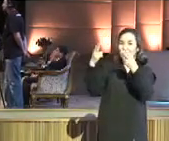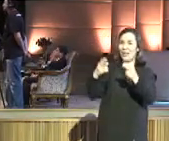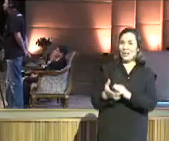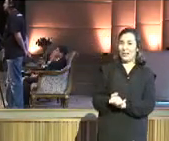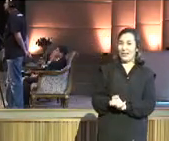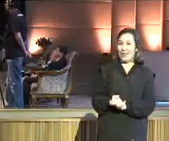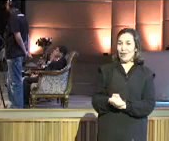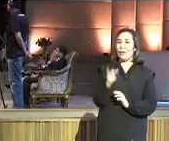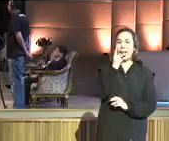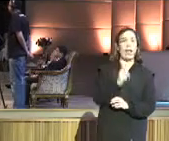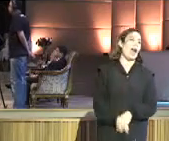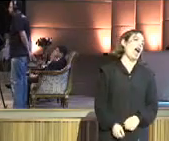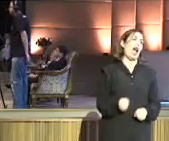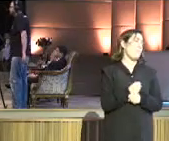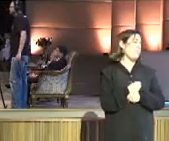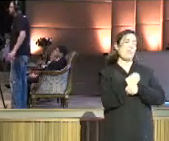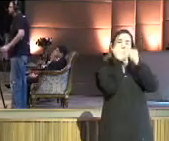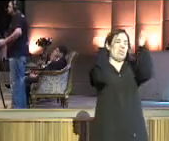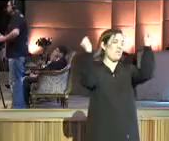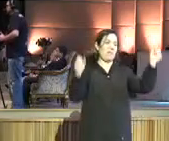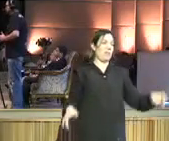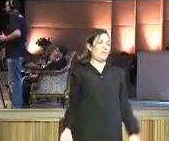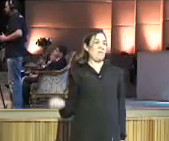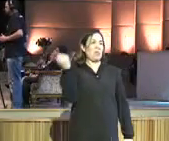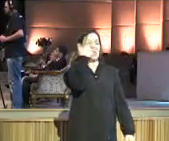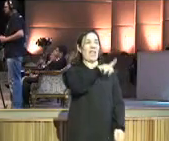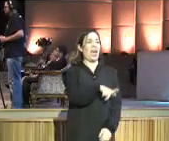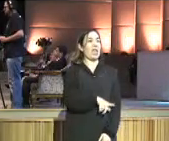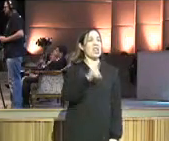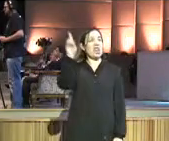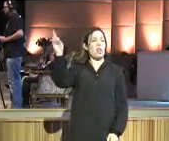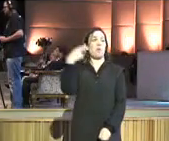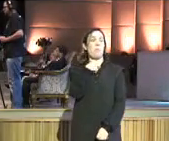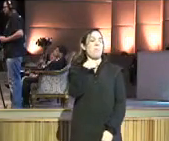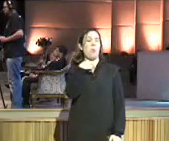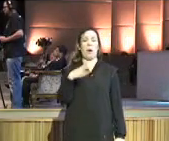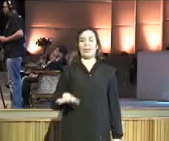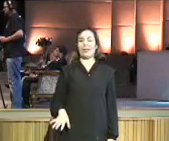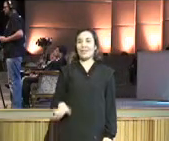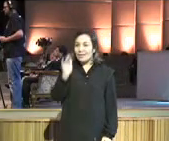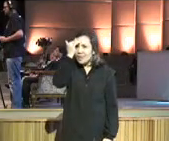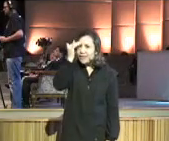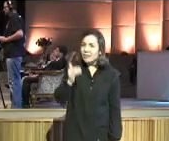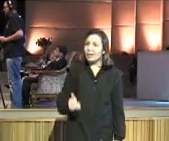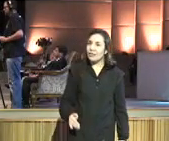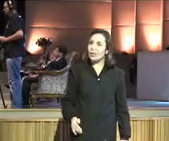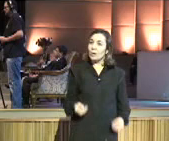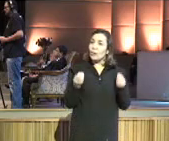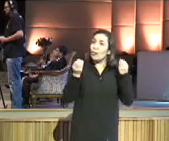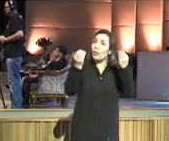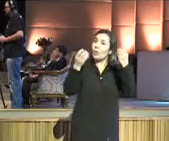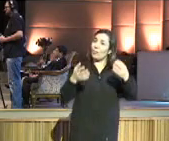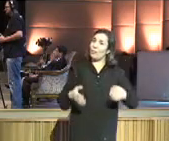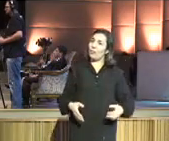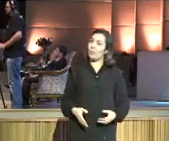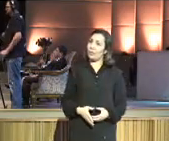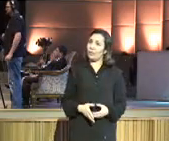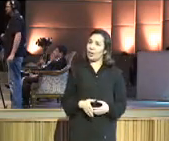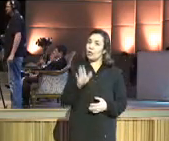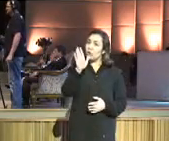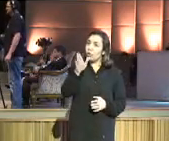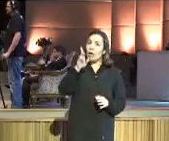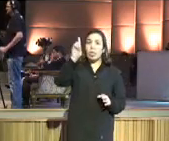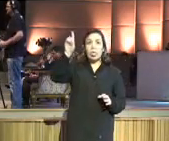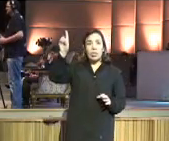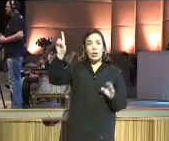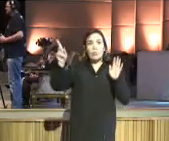Jesus, a se apropriar daquilo que Deus prometeu para você. Fazer de Jesus o Senhor da